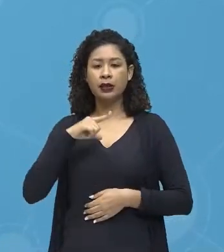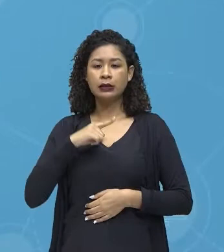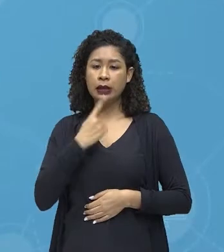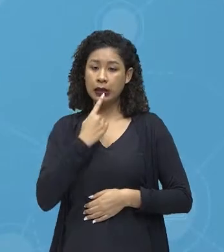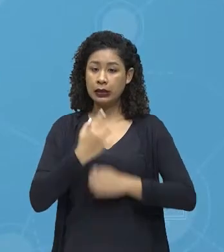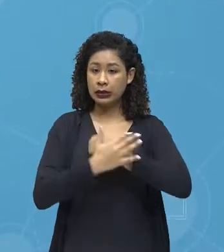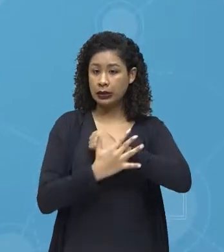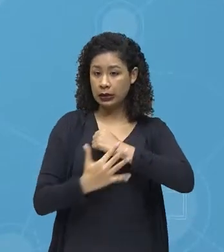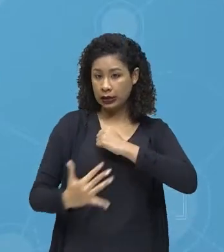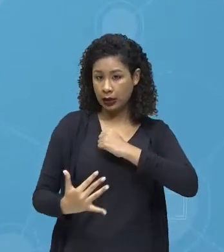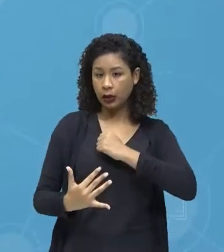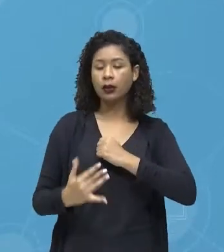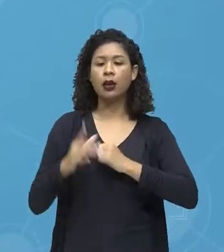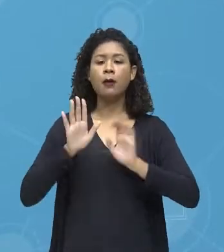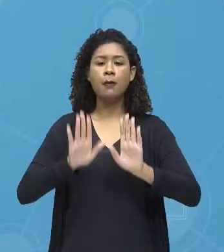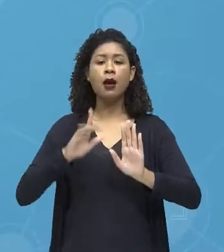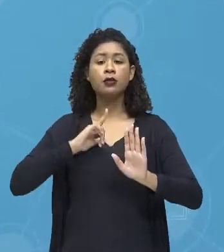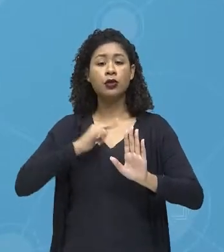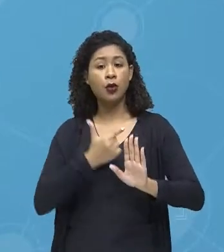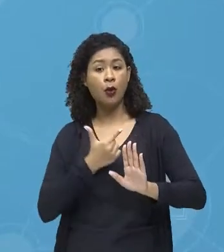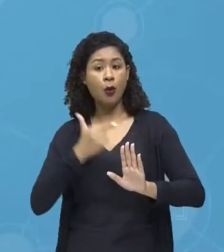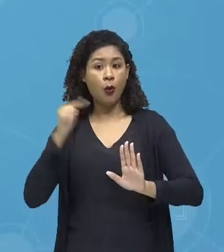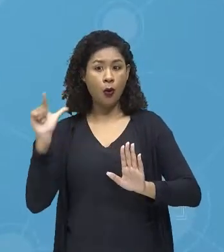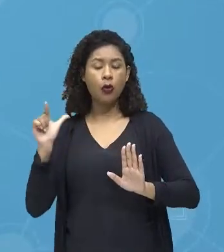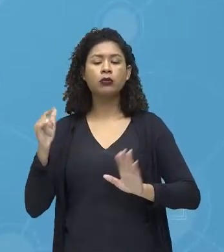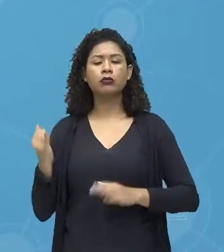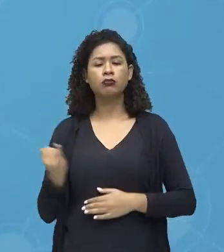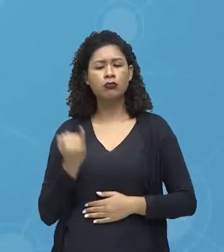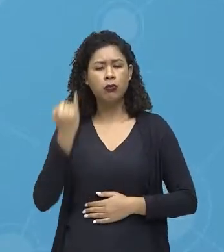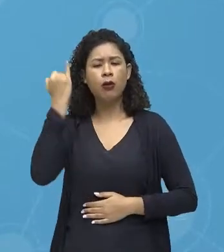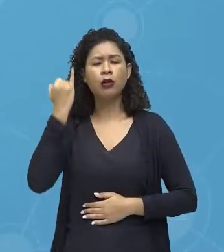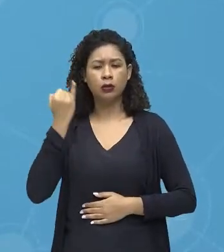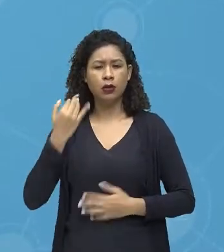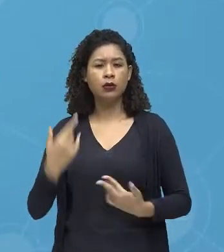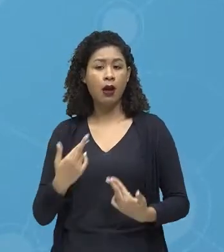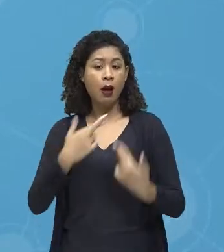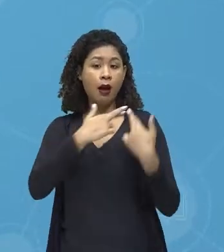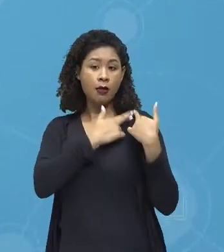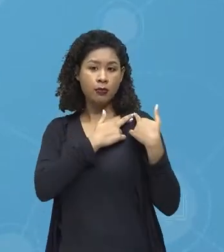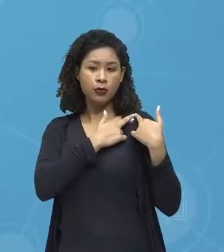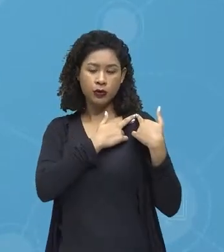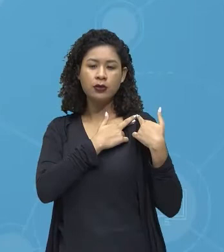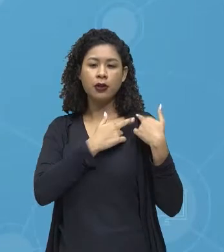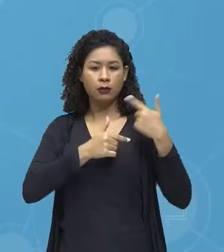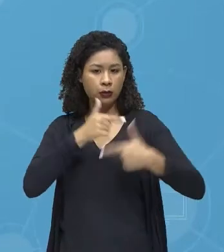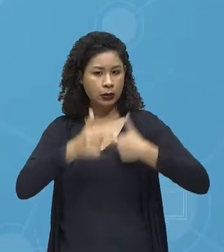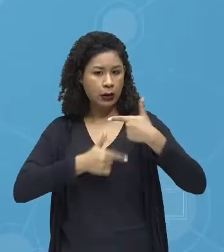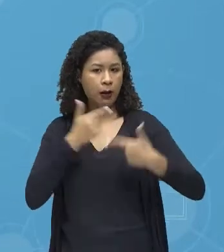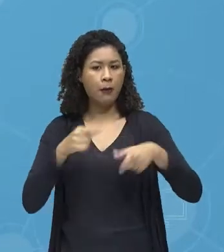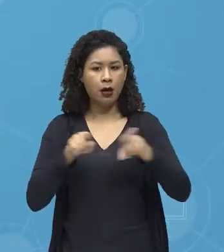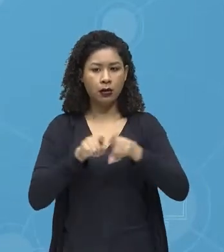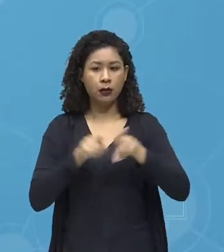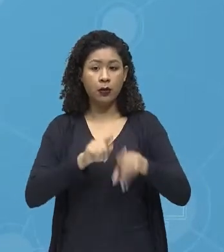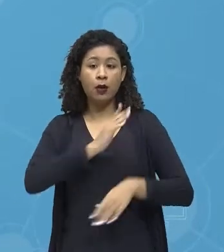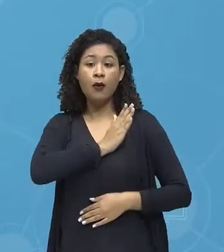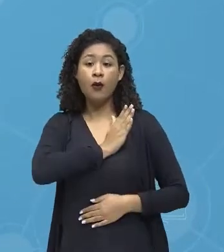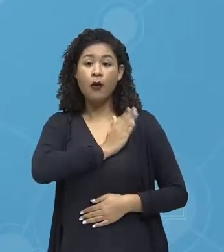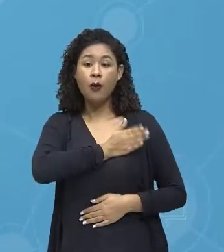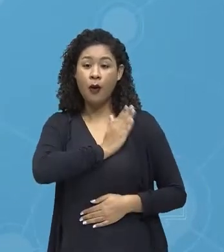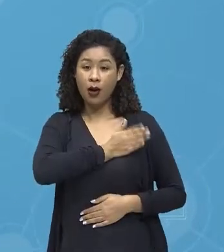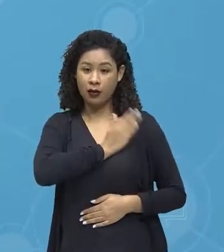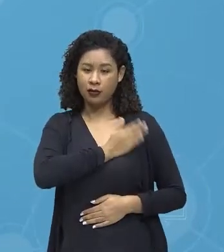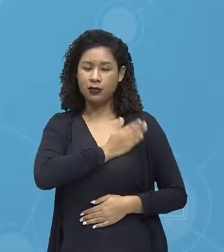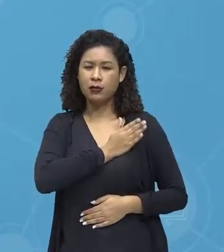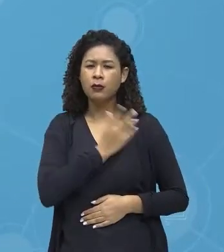né, que está localizado bem aqui entre os nossos pulmões, que é o coração. Né? Então, o coração ele vai funcionar como se fosse uma